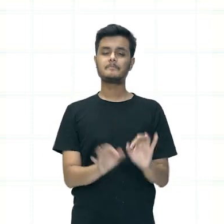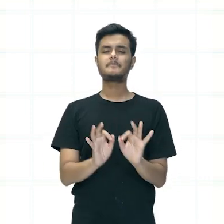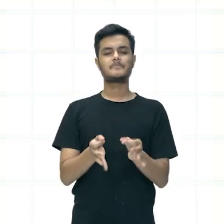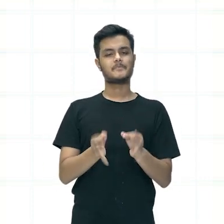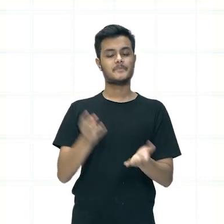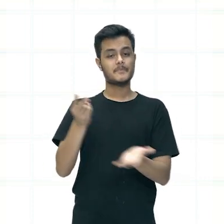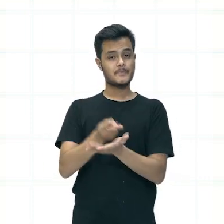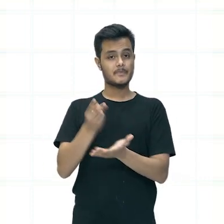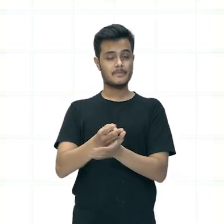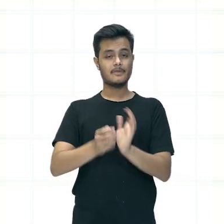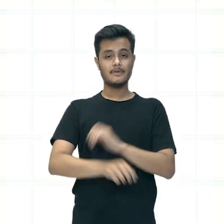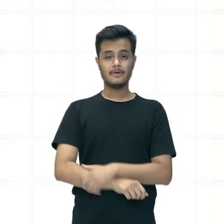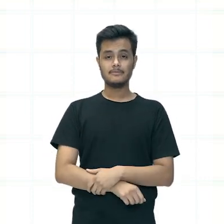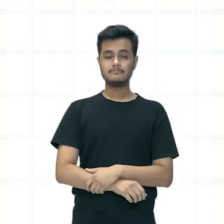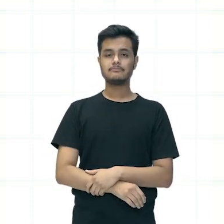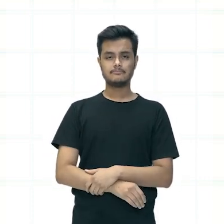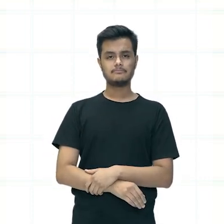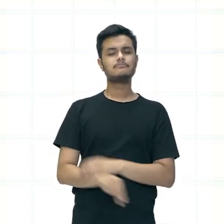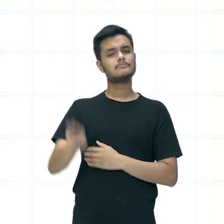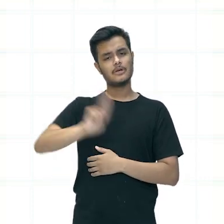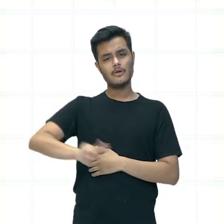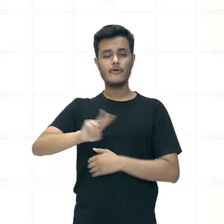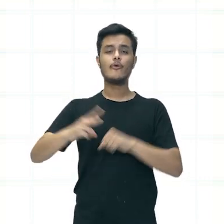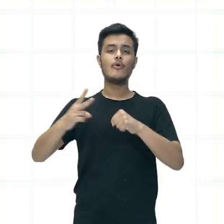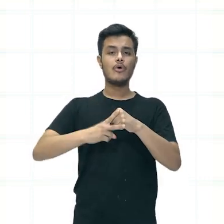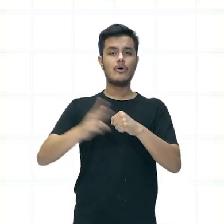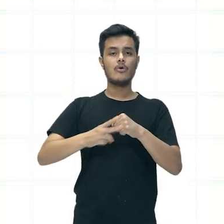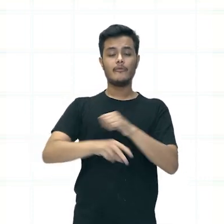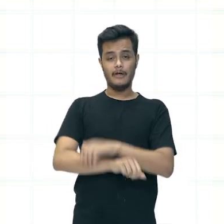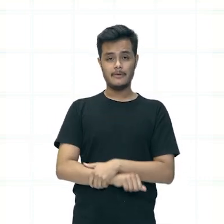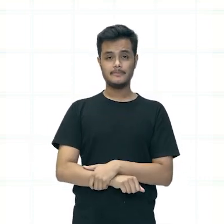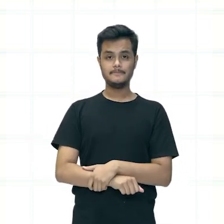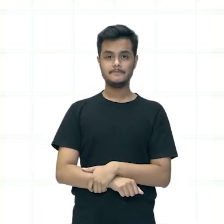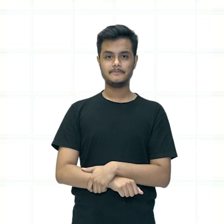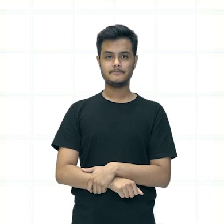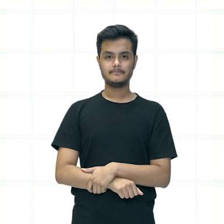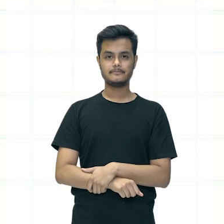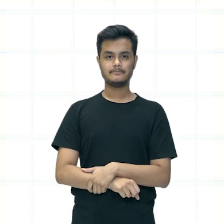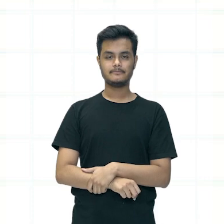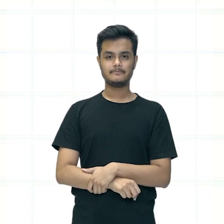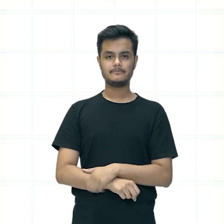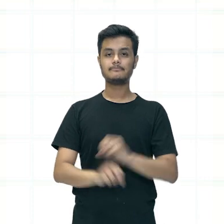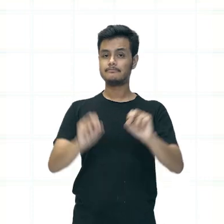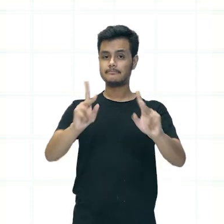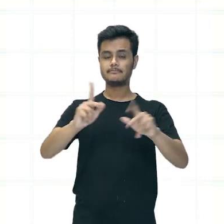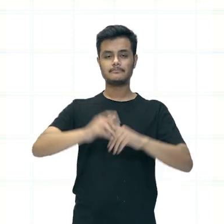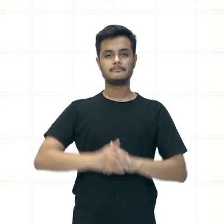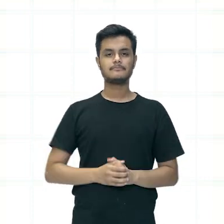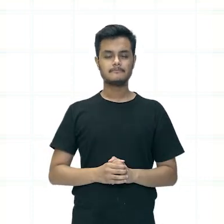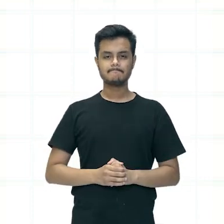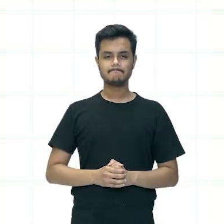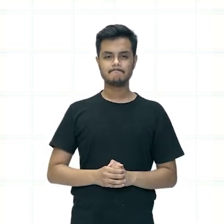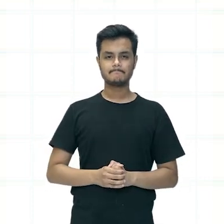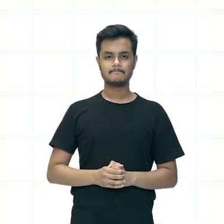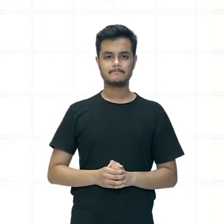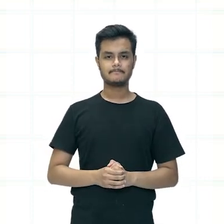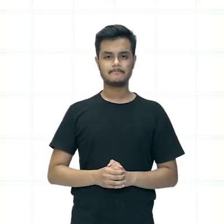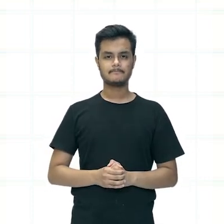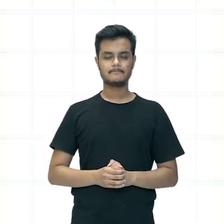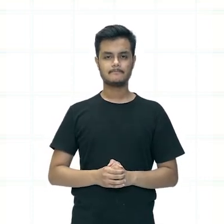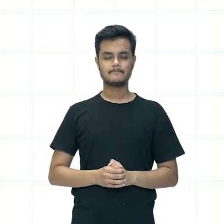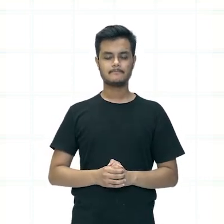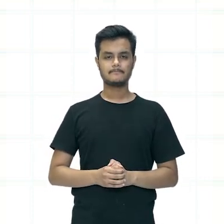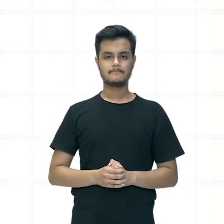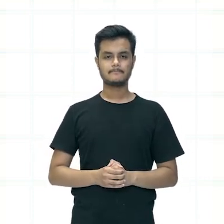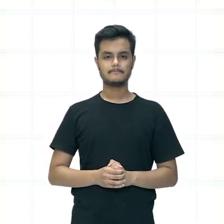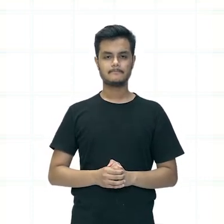no verbo, preciso conjugar os verbos, ok? Vamos agora ver